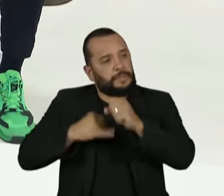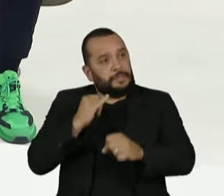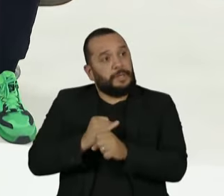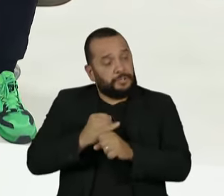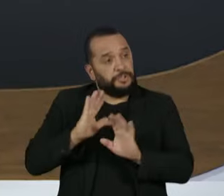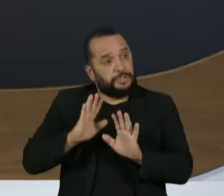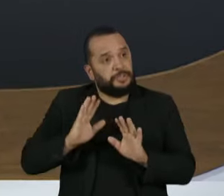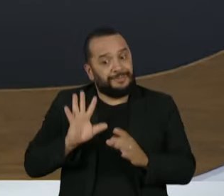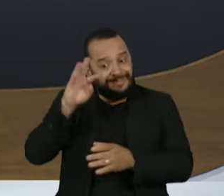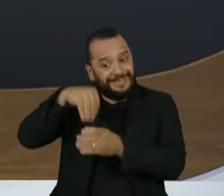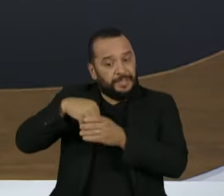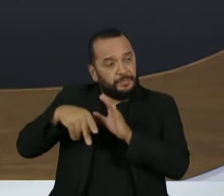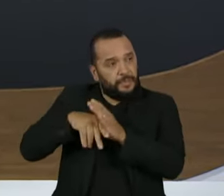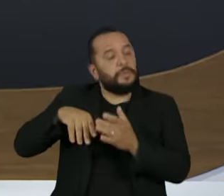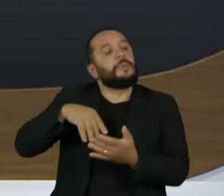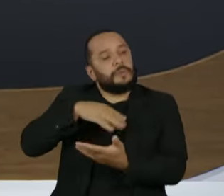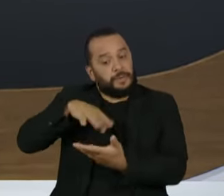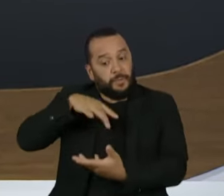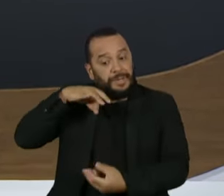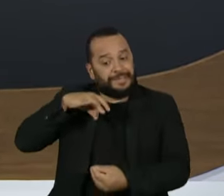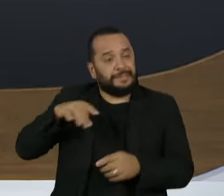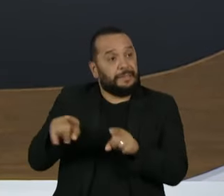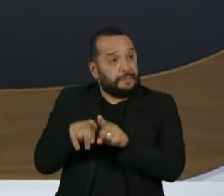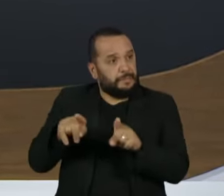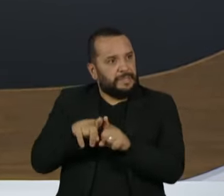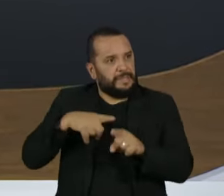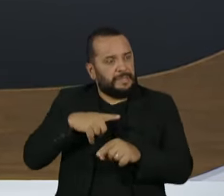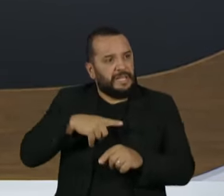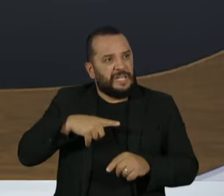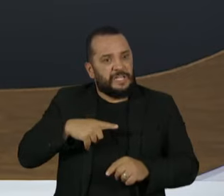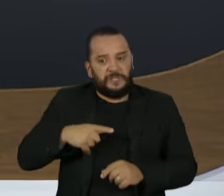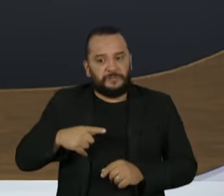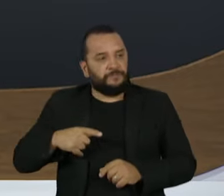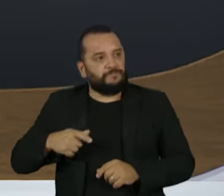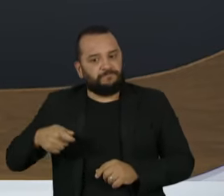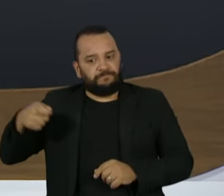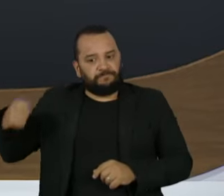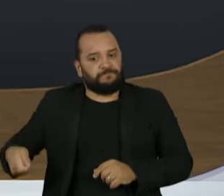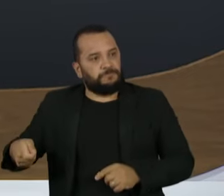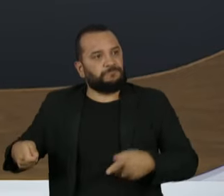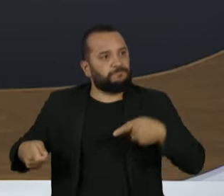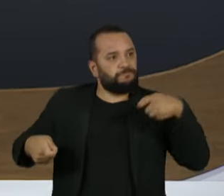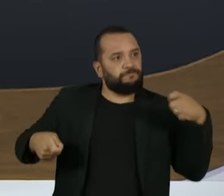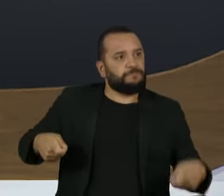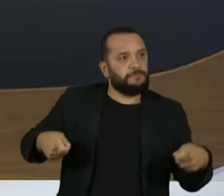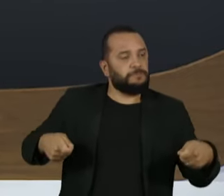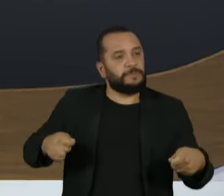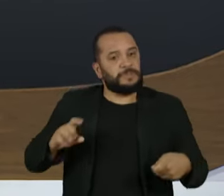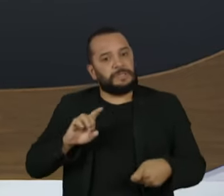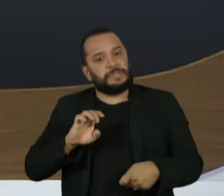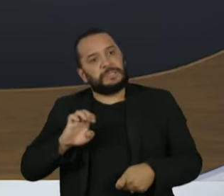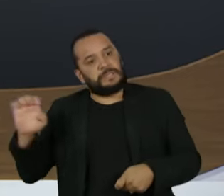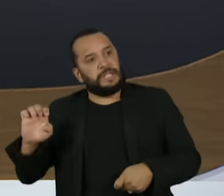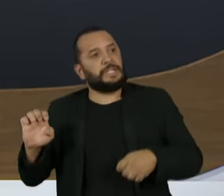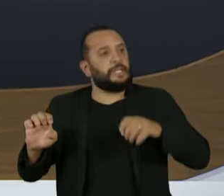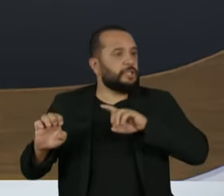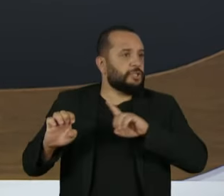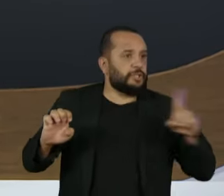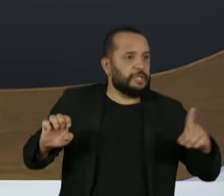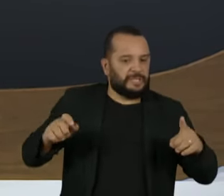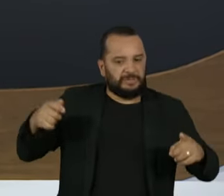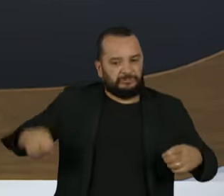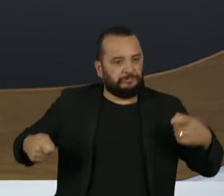no fato de que como muitas muitas uma grande parte inclusive dos jovens consome as informações